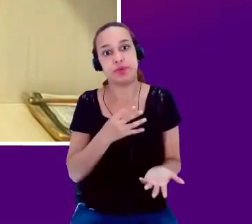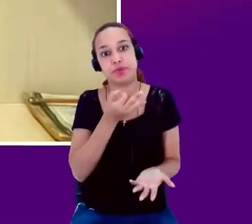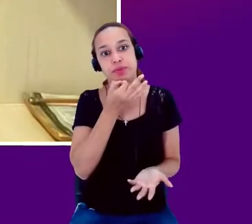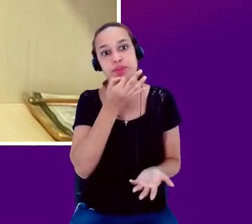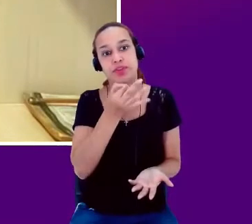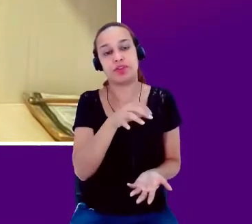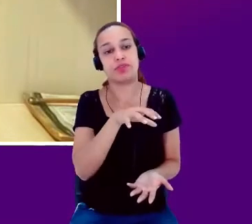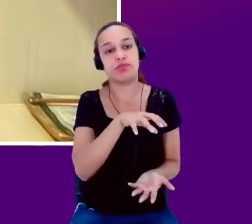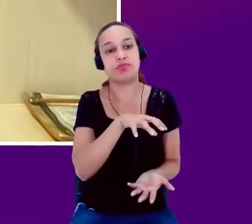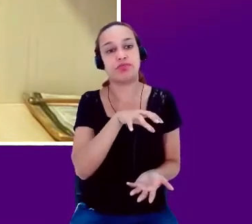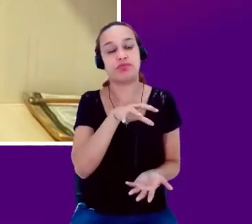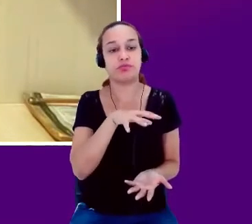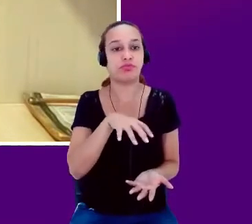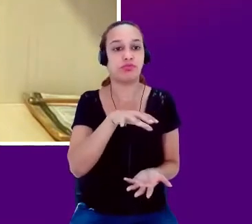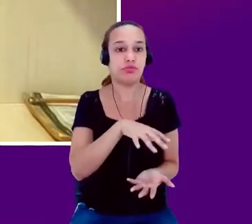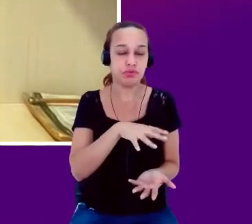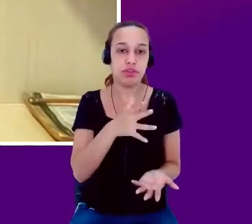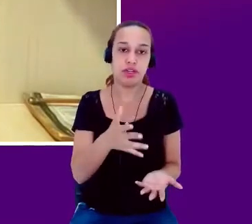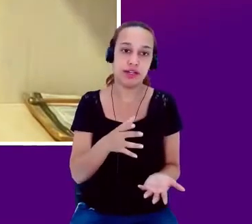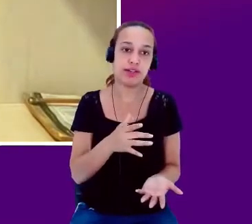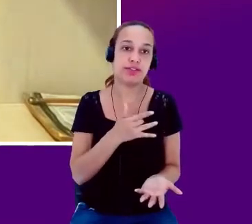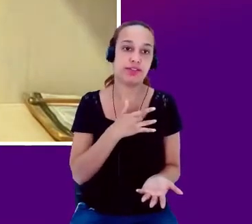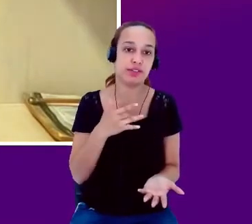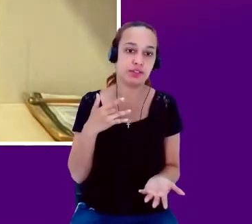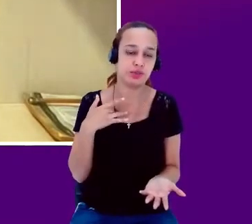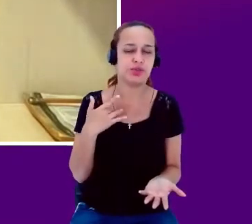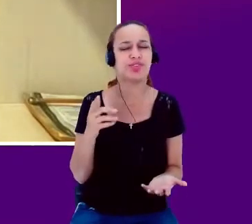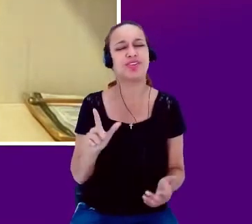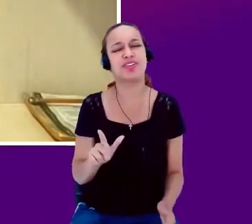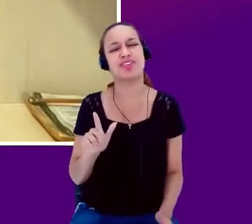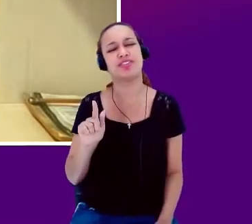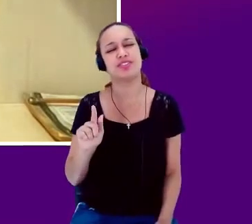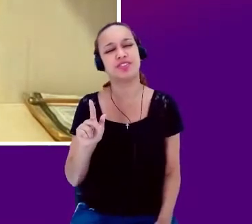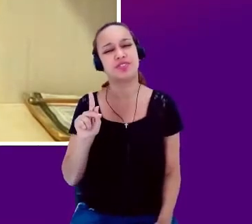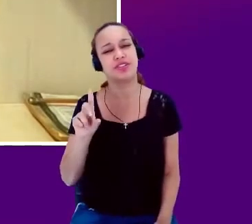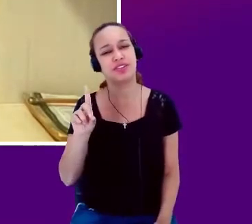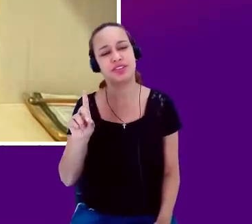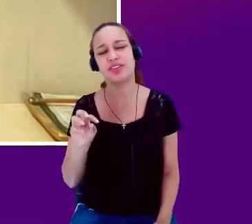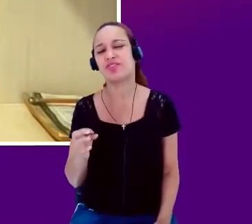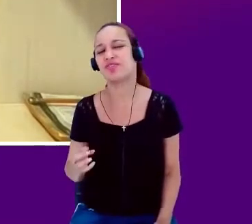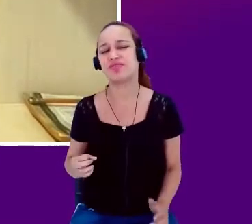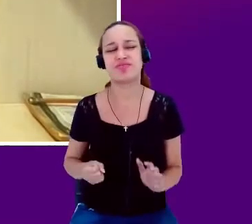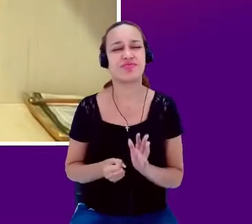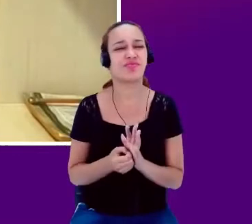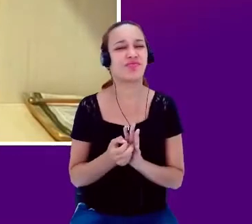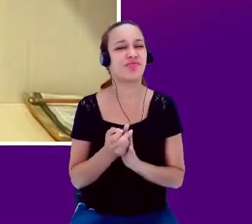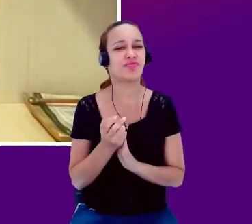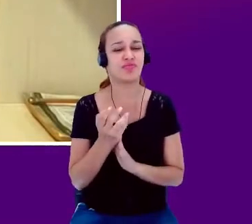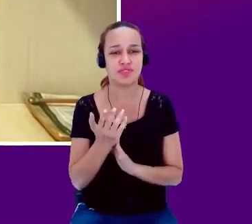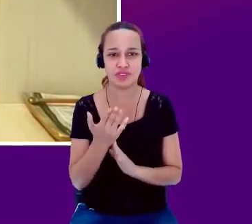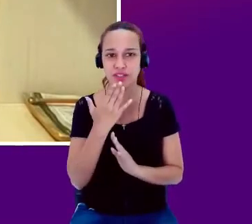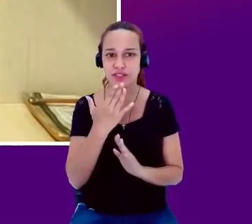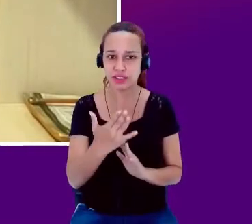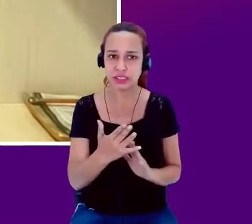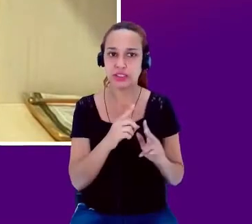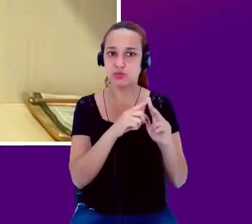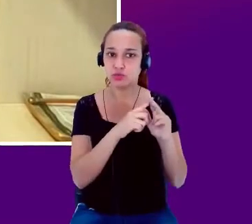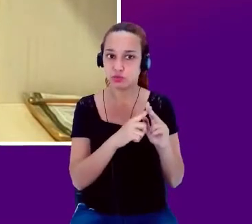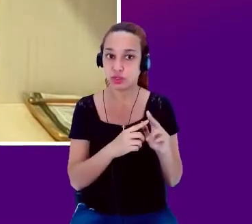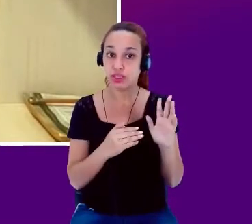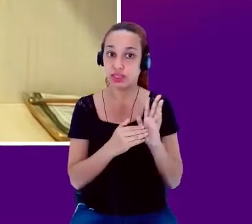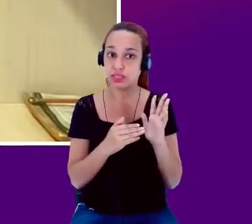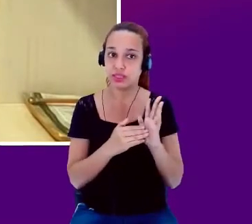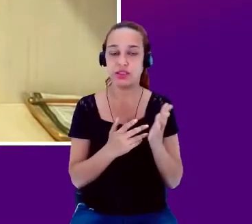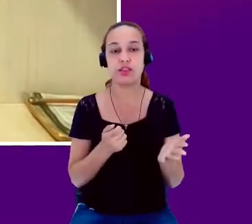saúde, a LGPD também foi muito cuidadosa, estabeleceu uma série de restrições, uma série de especificações, determinando, por exemplo,